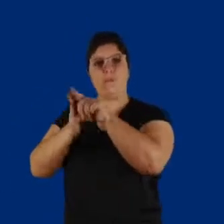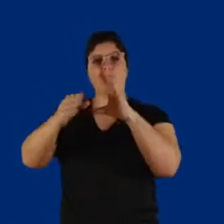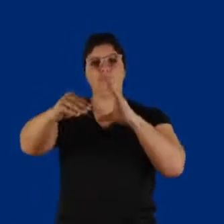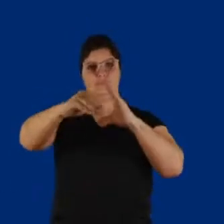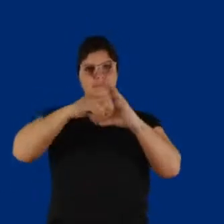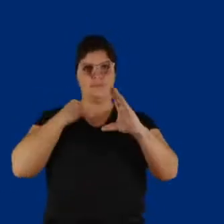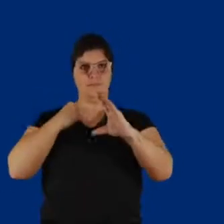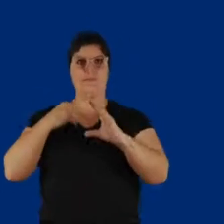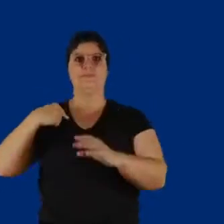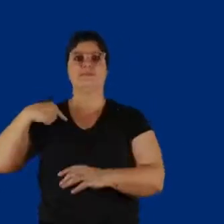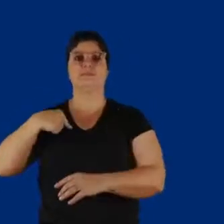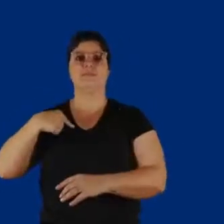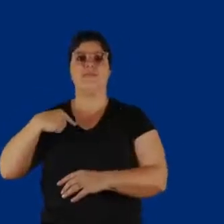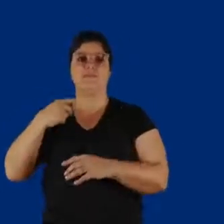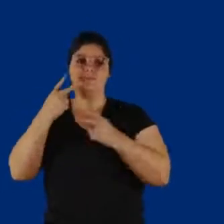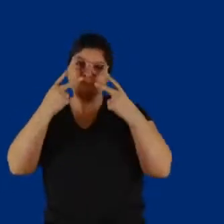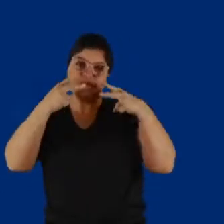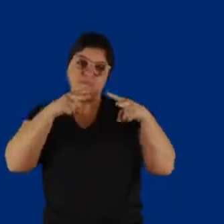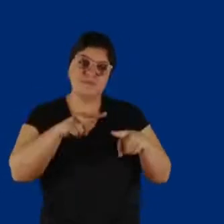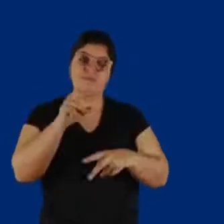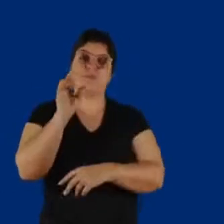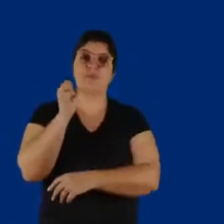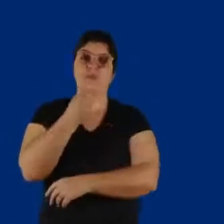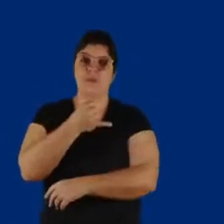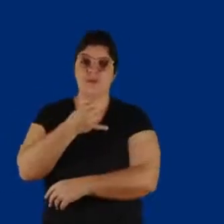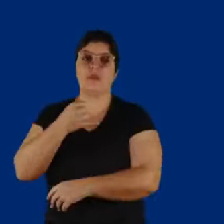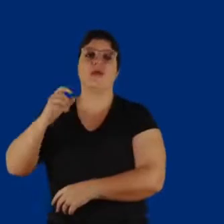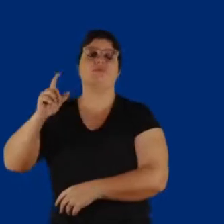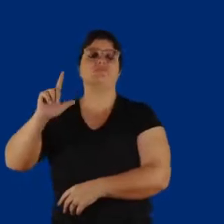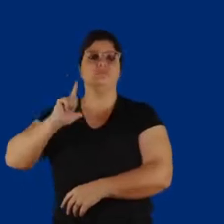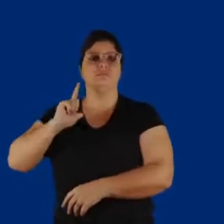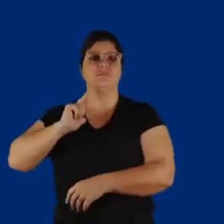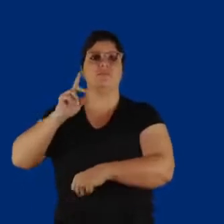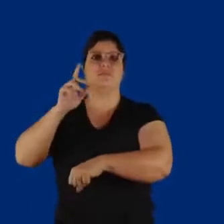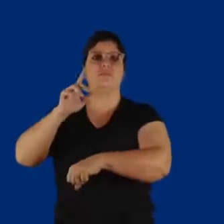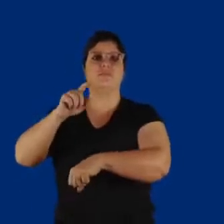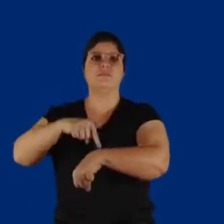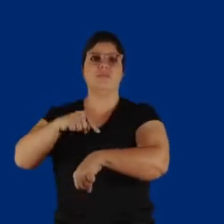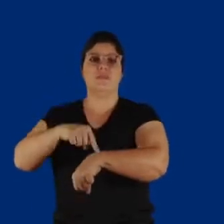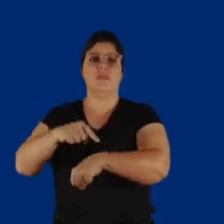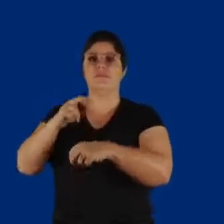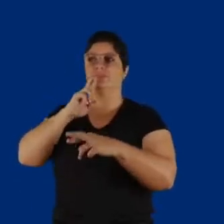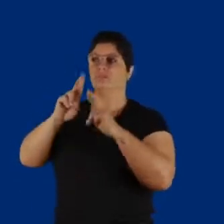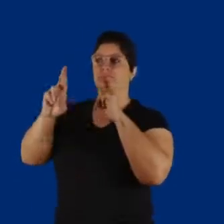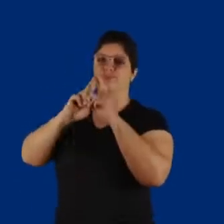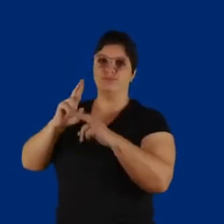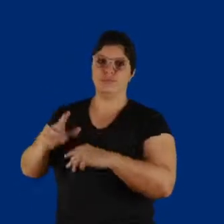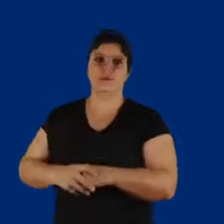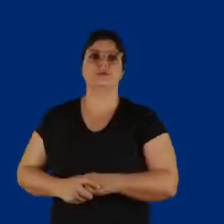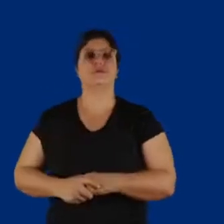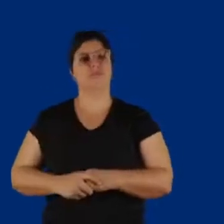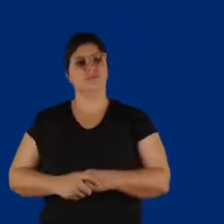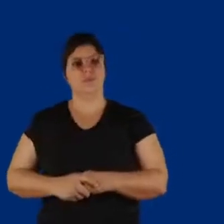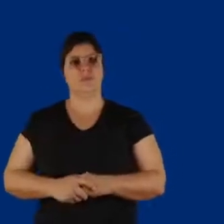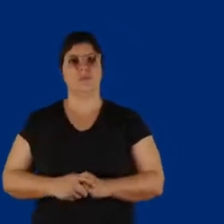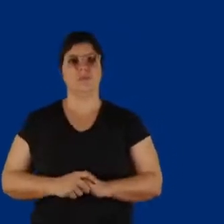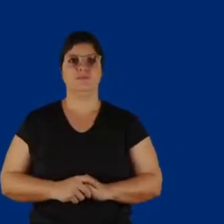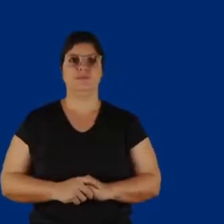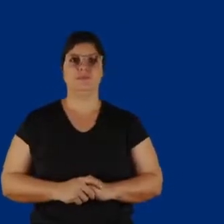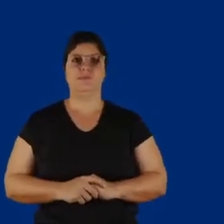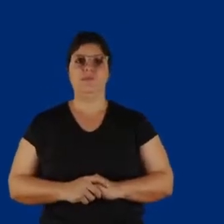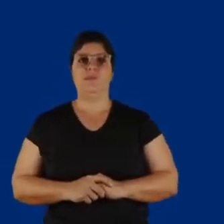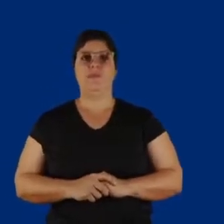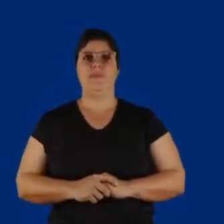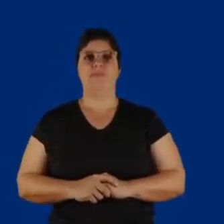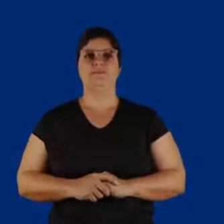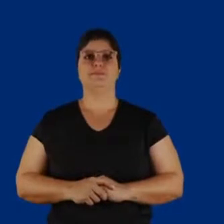as perguntas poderão ser respondidas após as falas iniciais da Jess Wundt e do Vitor, de acordo com a disponibilidade de tempo.